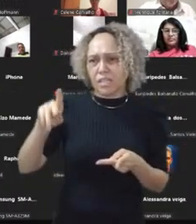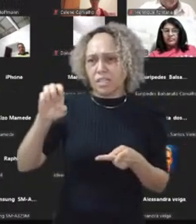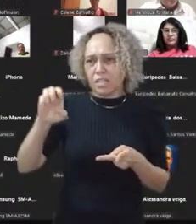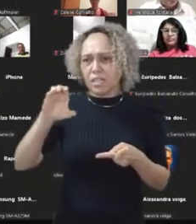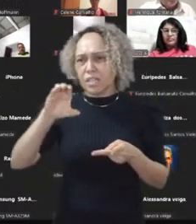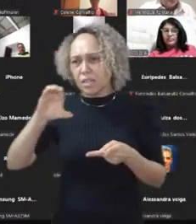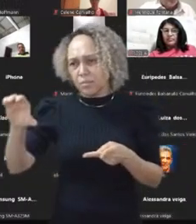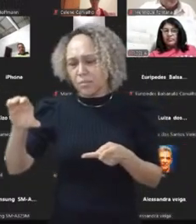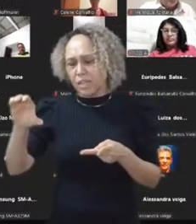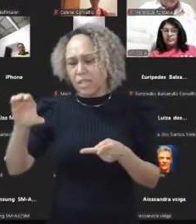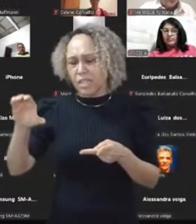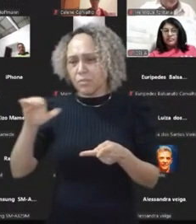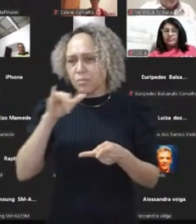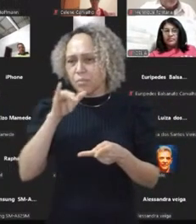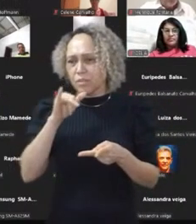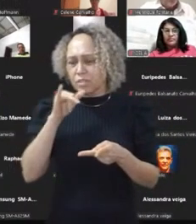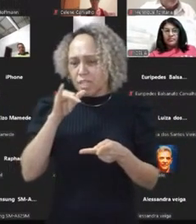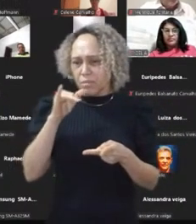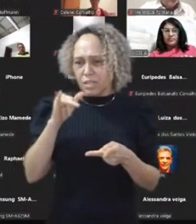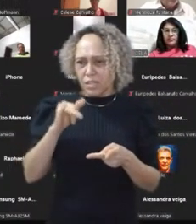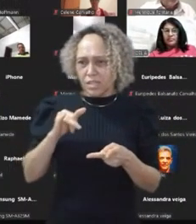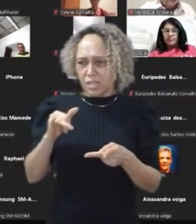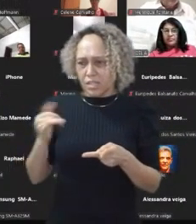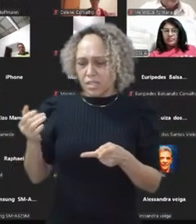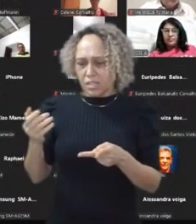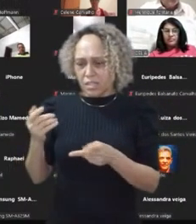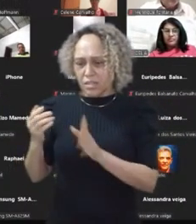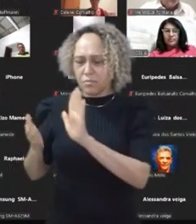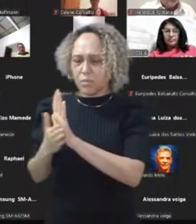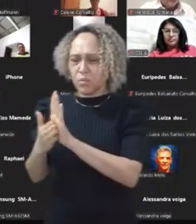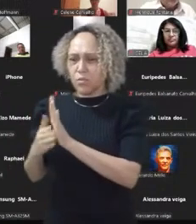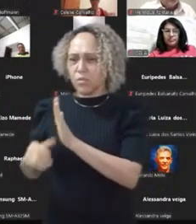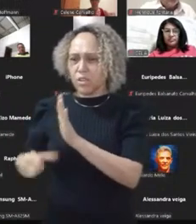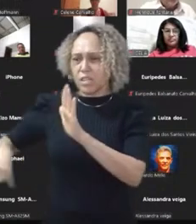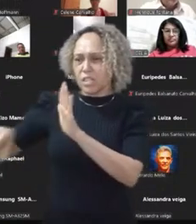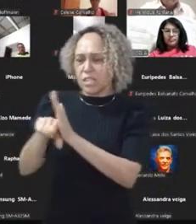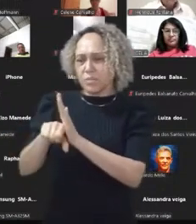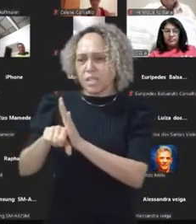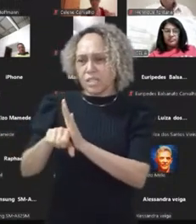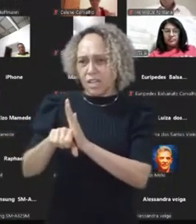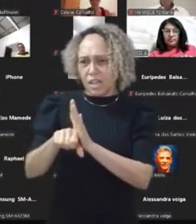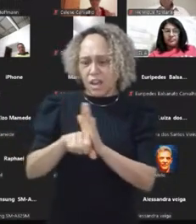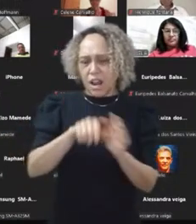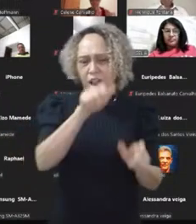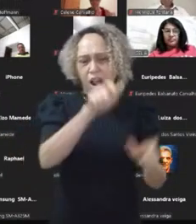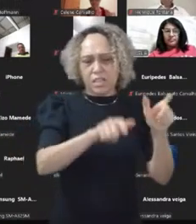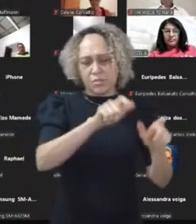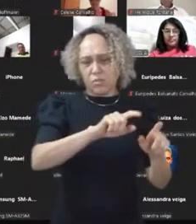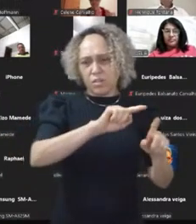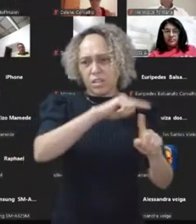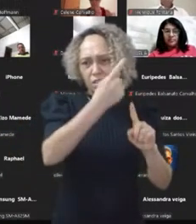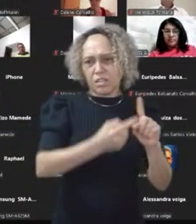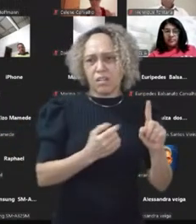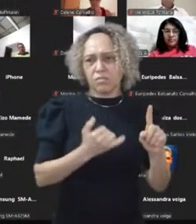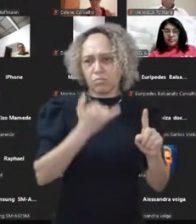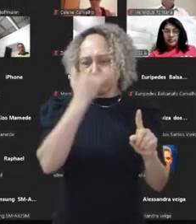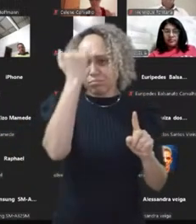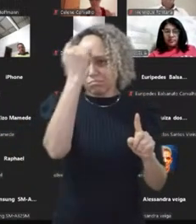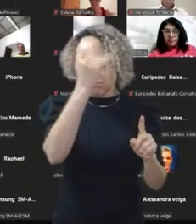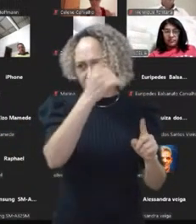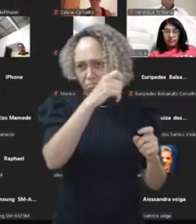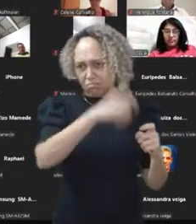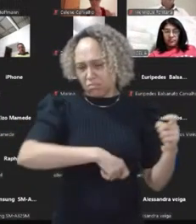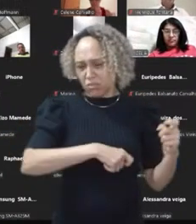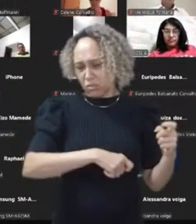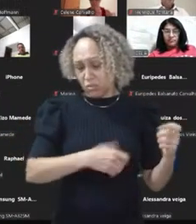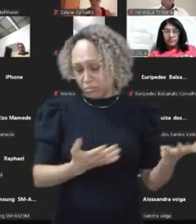a Aquela aquele projeto de lei de privatizar as praias né que organicamente também as pessoas começaram a falar sem ter um